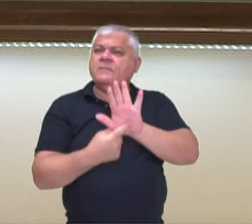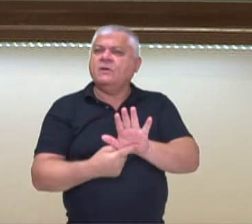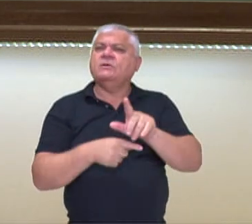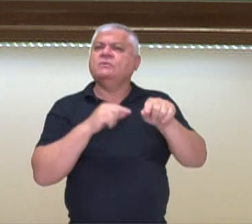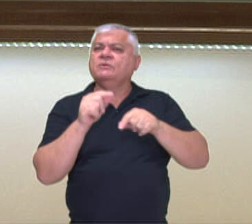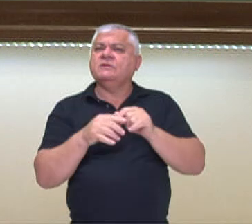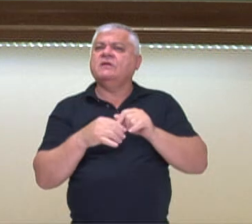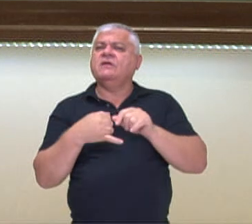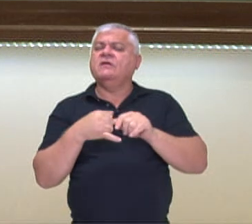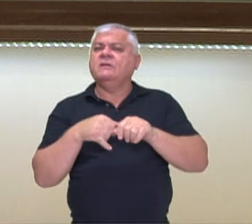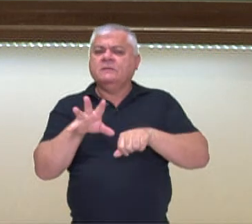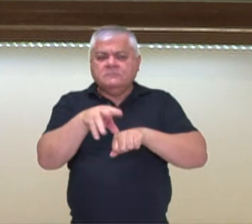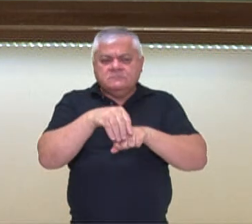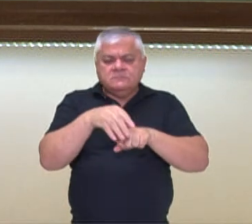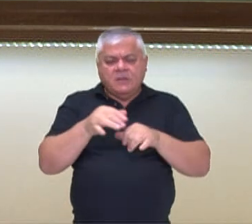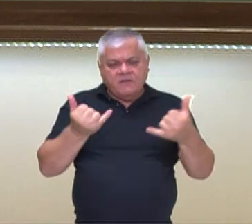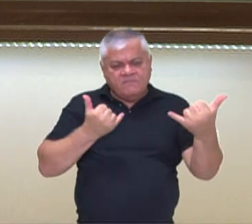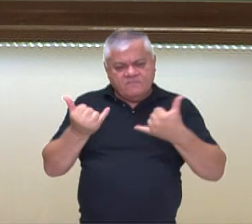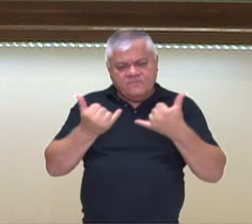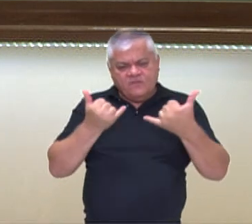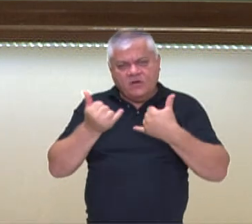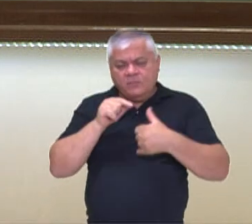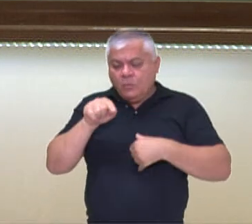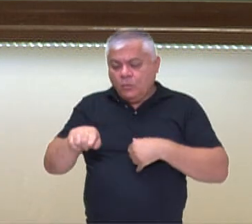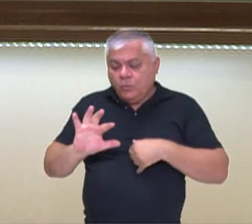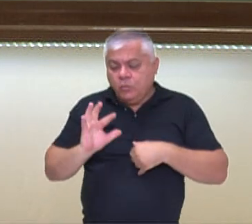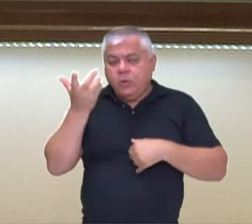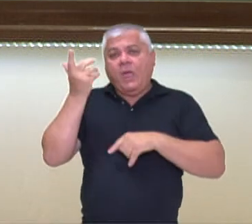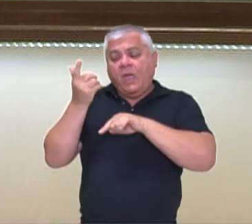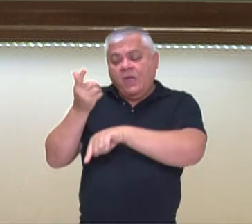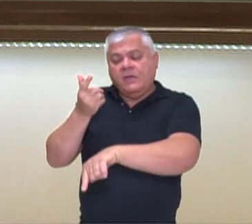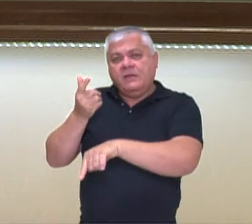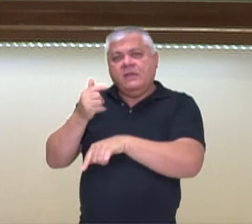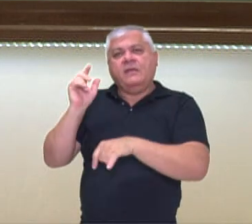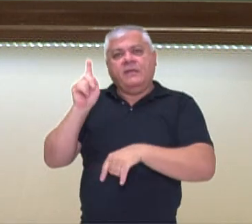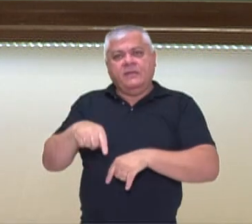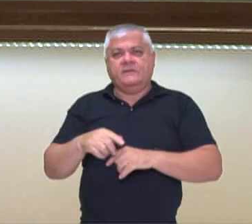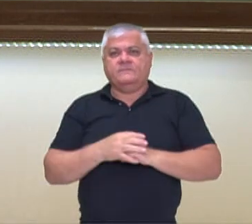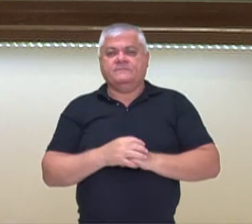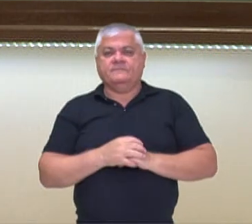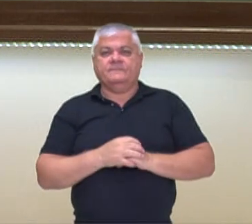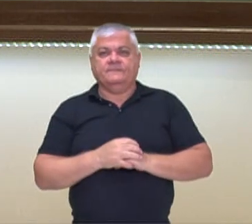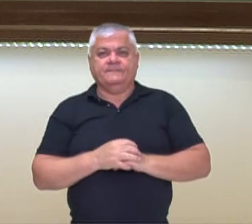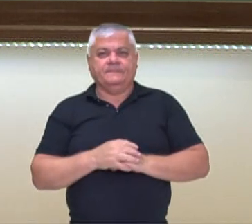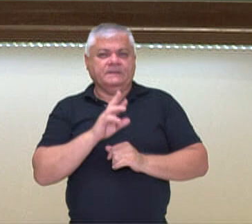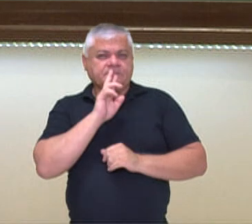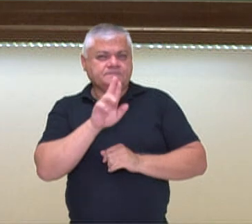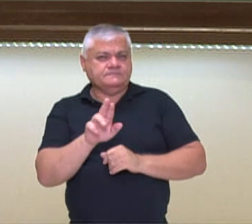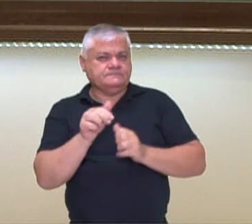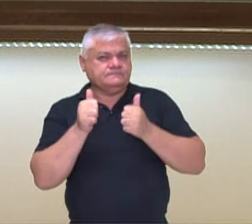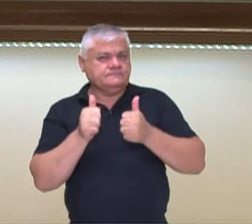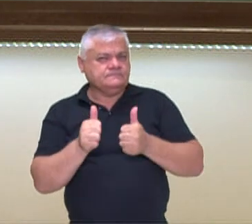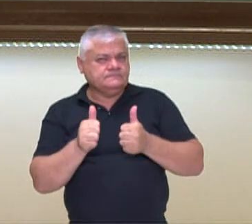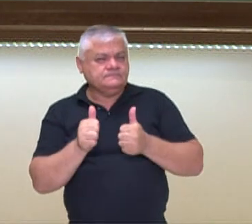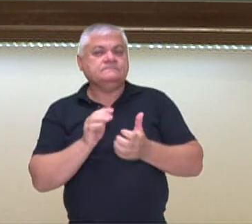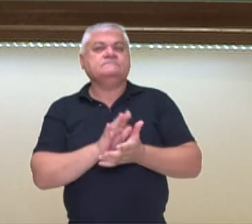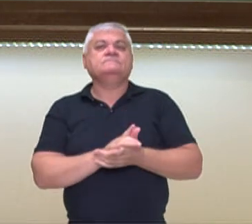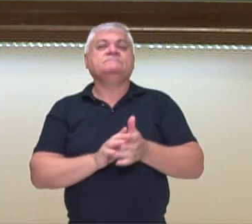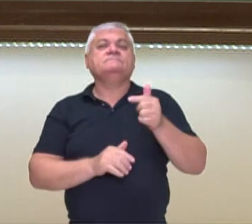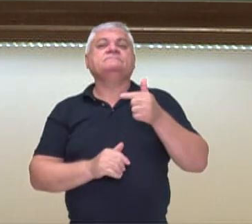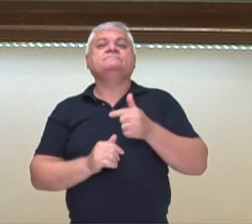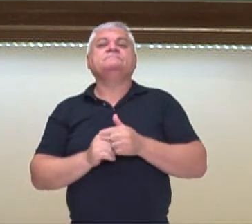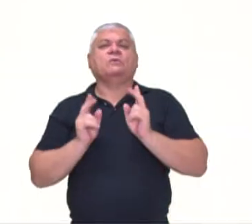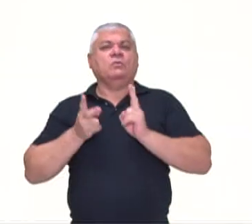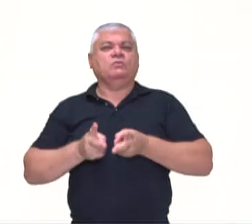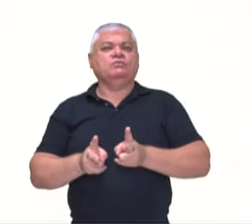as informações sobre a reação química, tá bom? Vejam lá, respondi a primeira pergunta, ok? Vamos dar